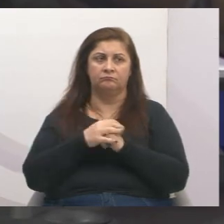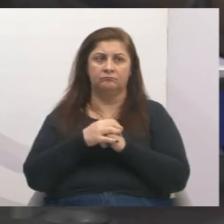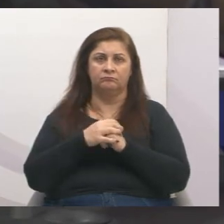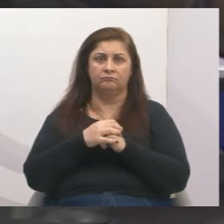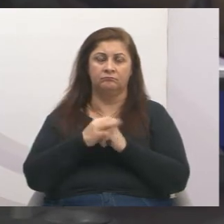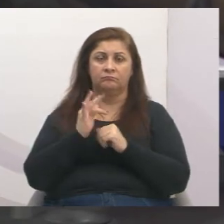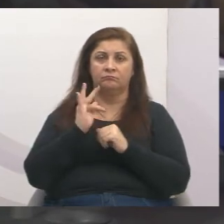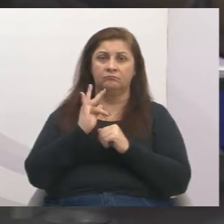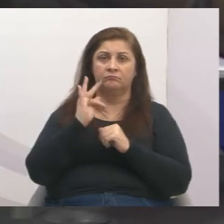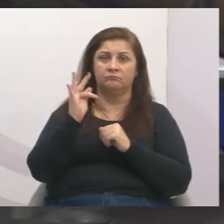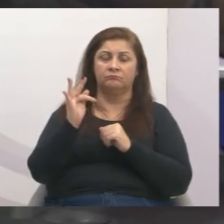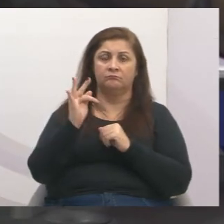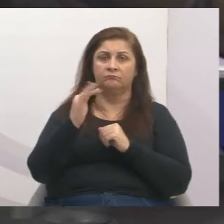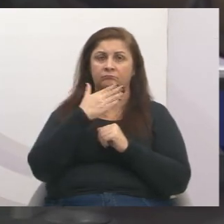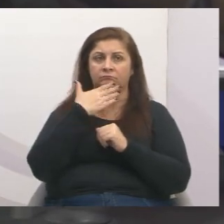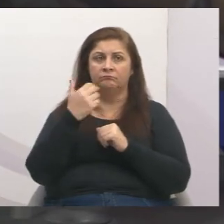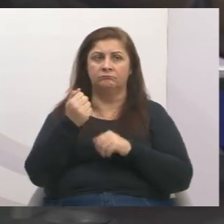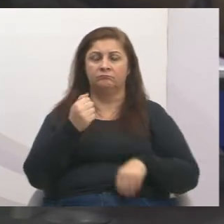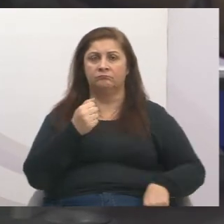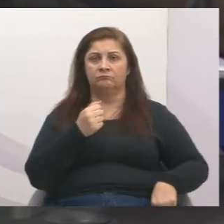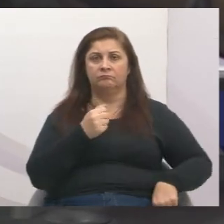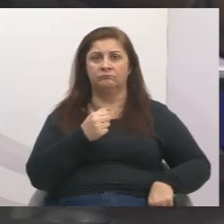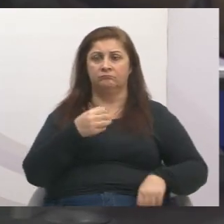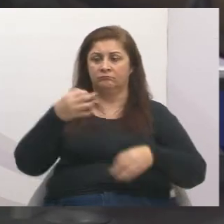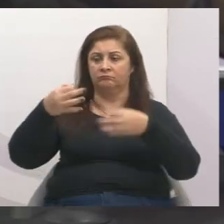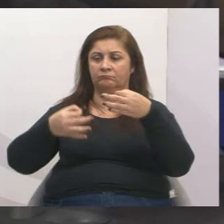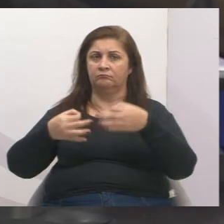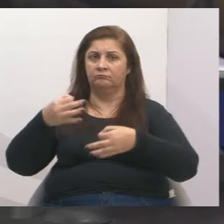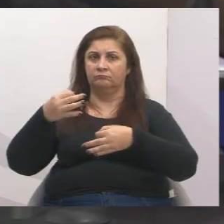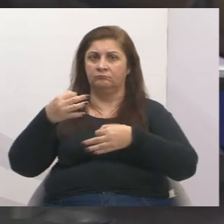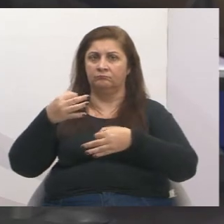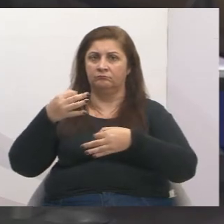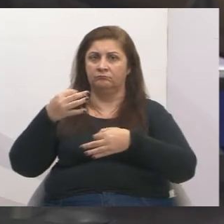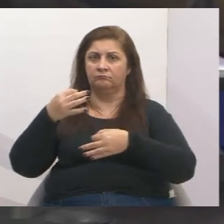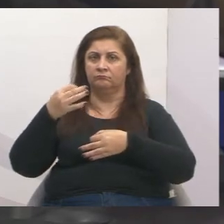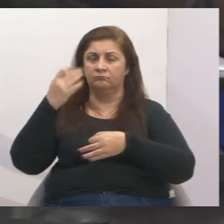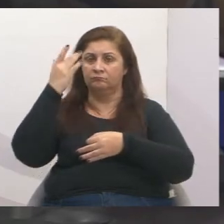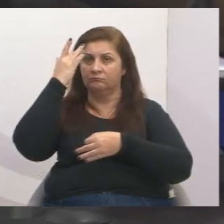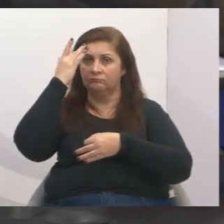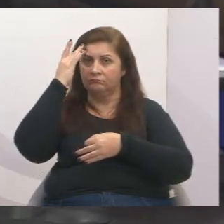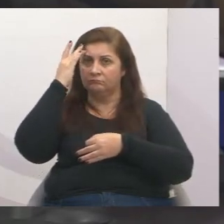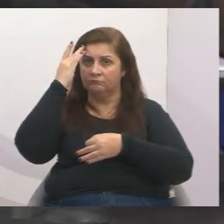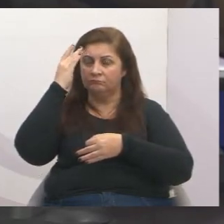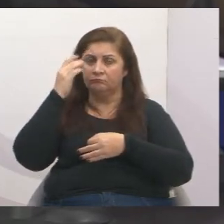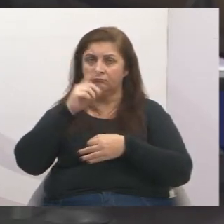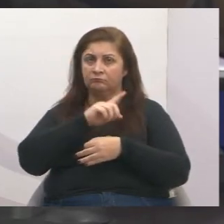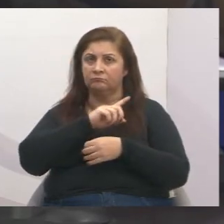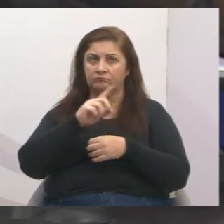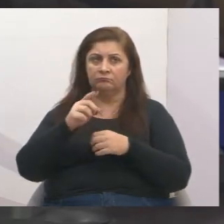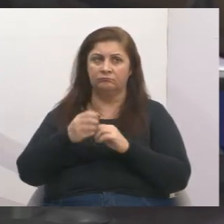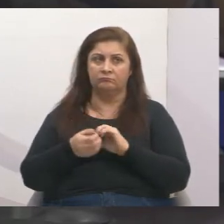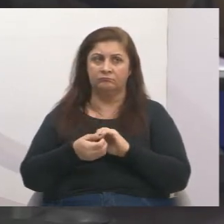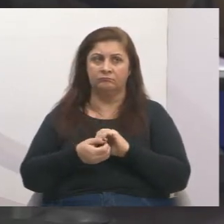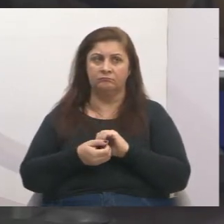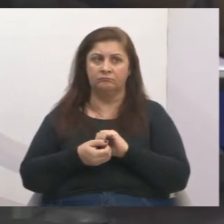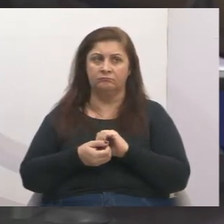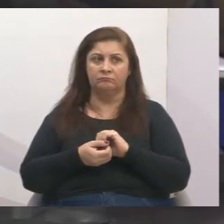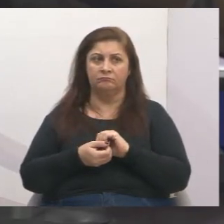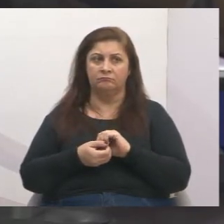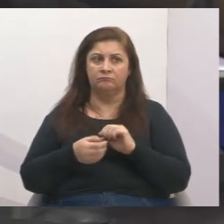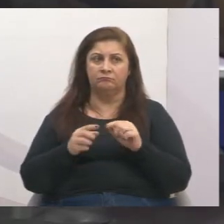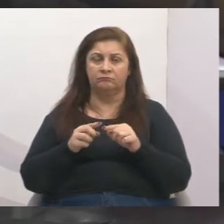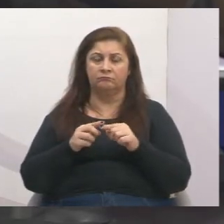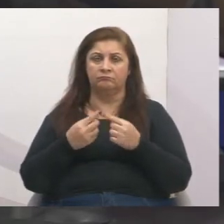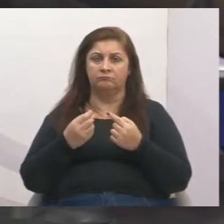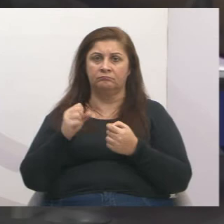benéfica. O judiciário tem dito que não, que se aplica a lei ao tempo da concessão. Mas talvez